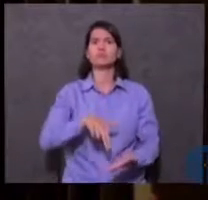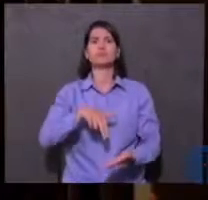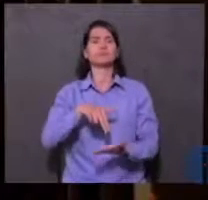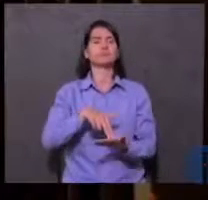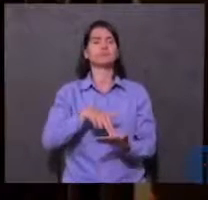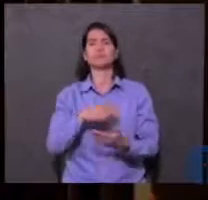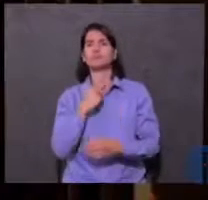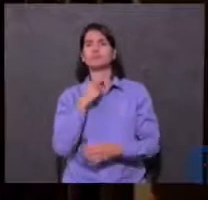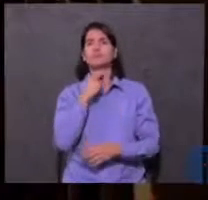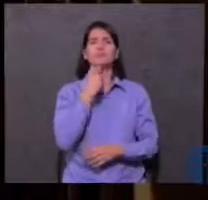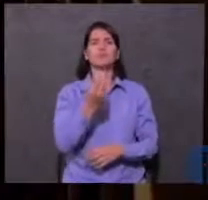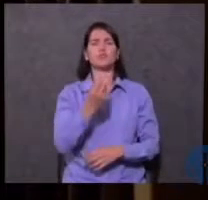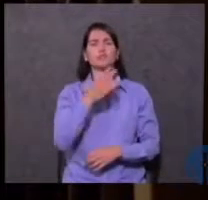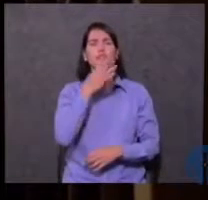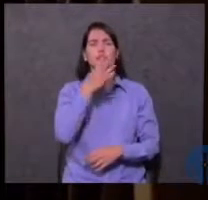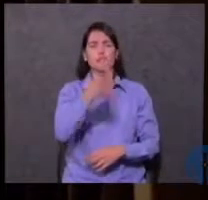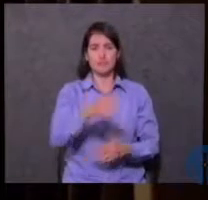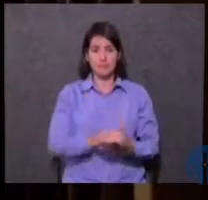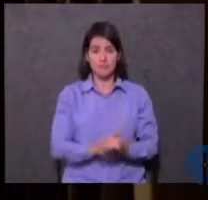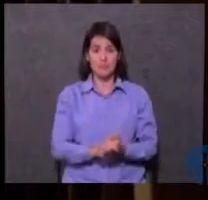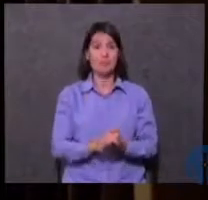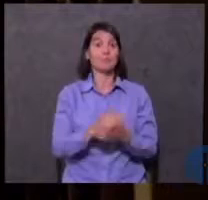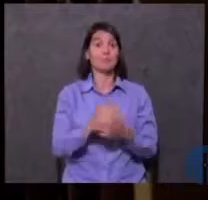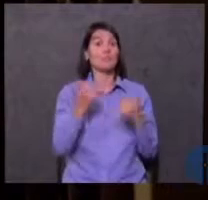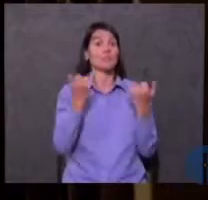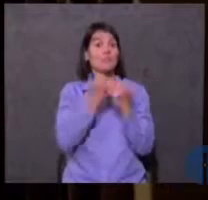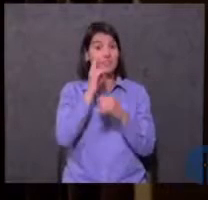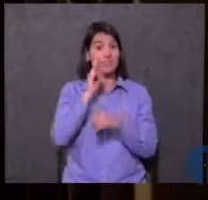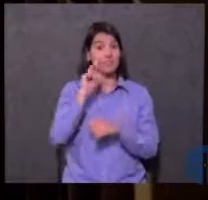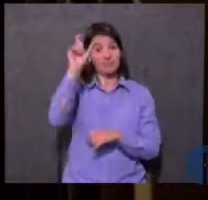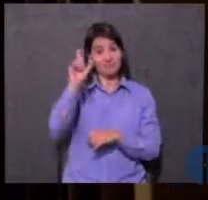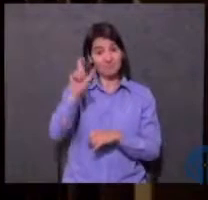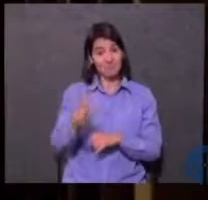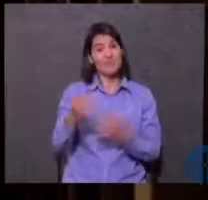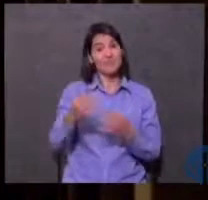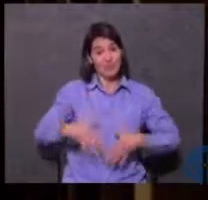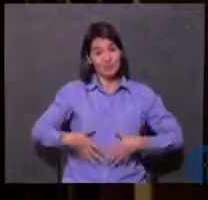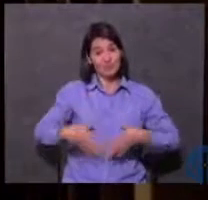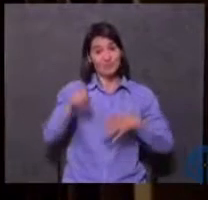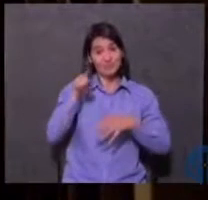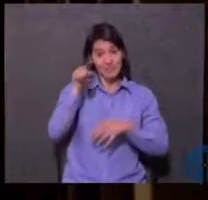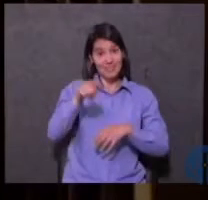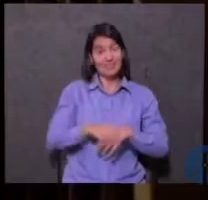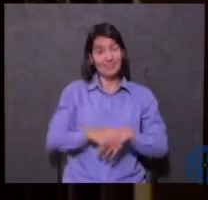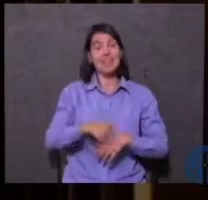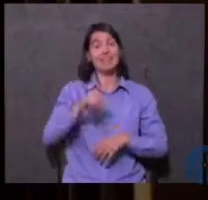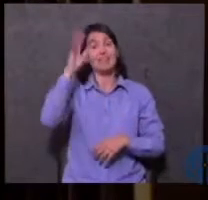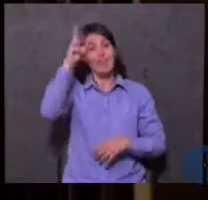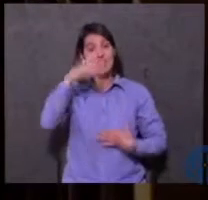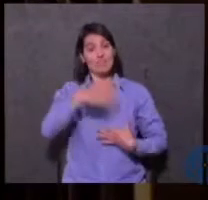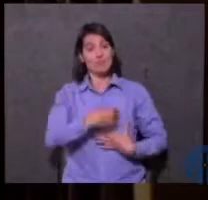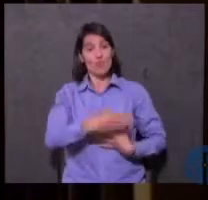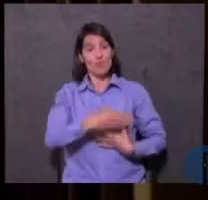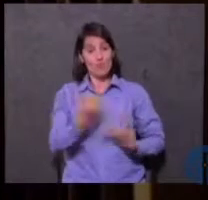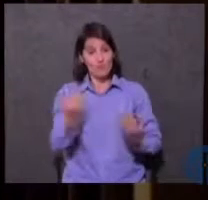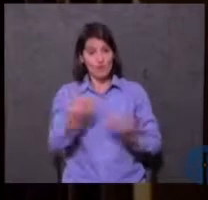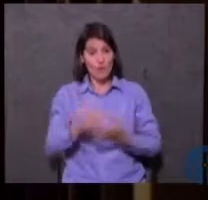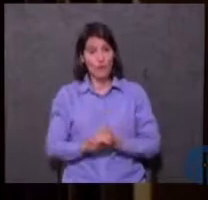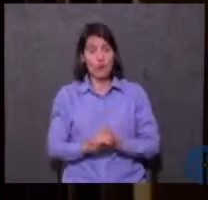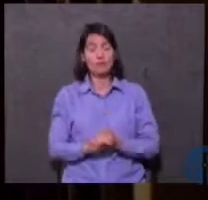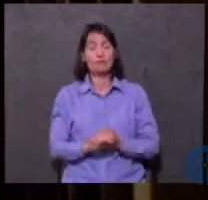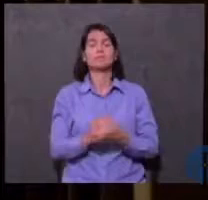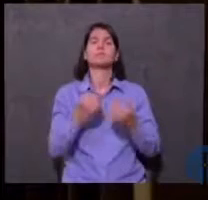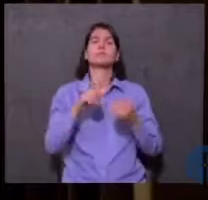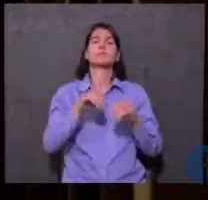Błogosławione łono, które Cię nosiło i piersi, które ssałeś. Lecz On